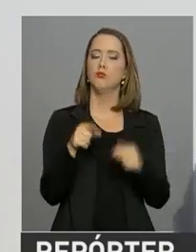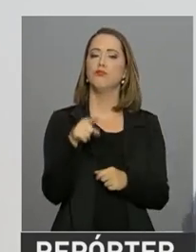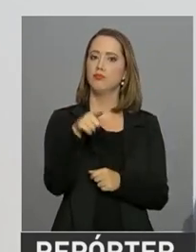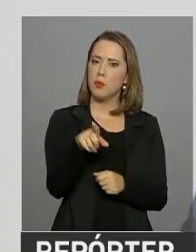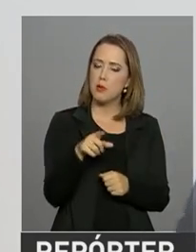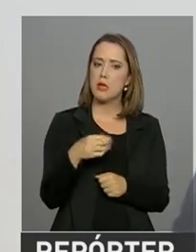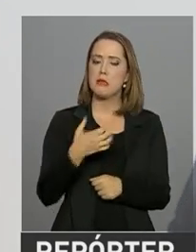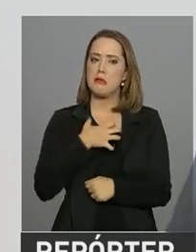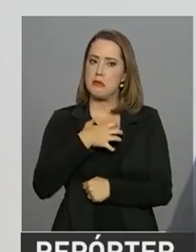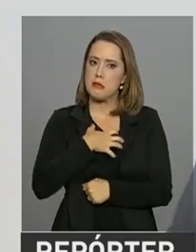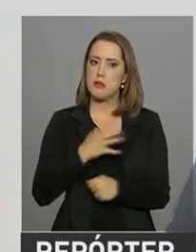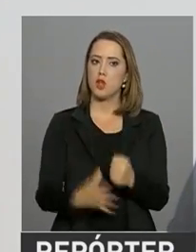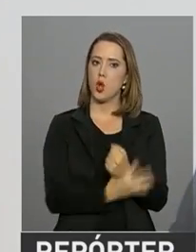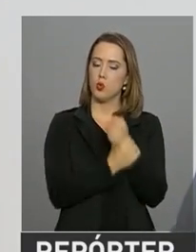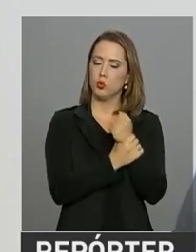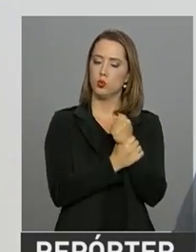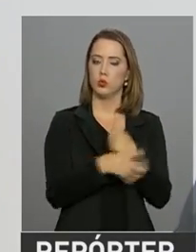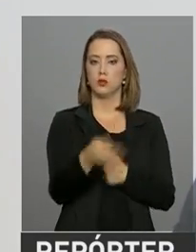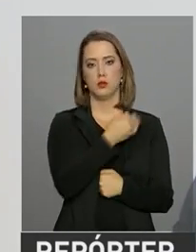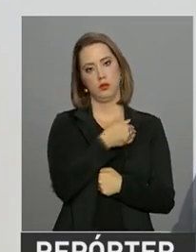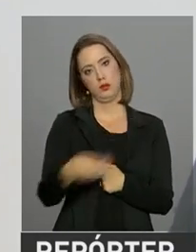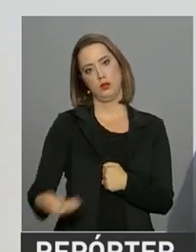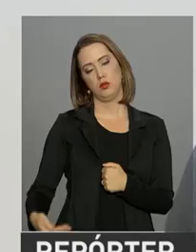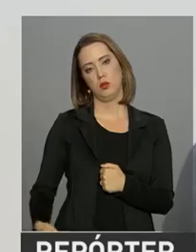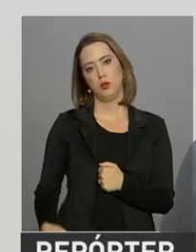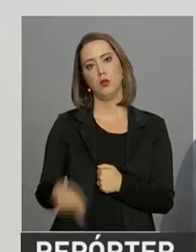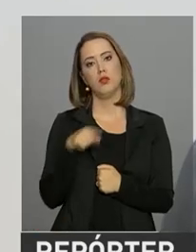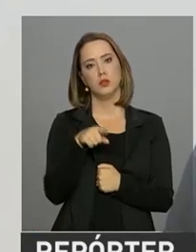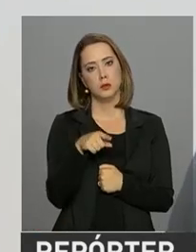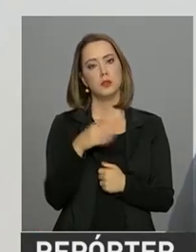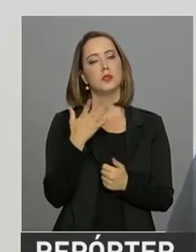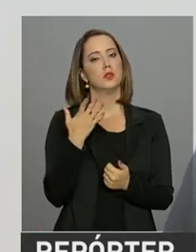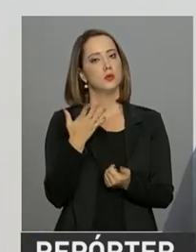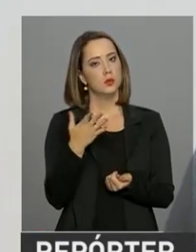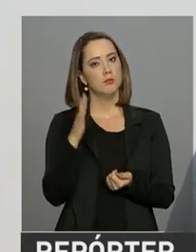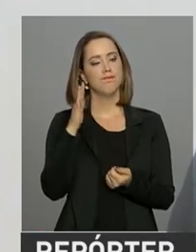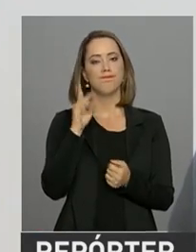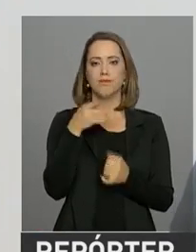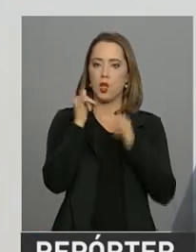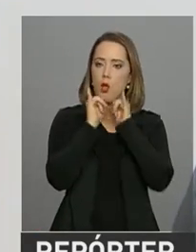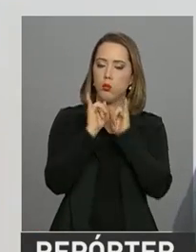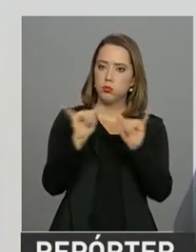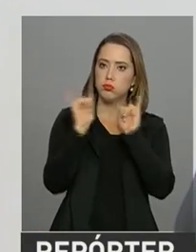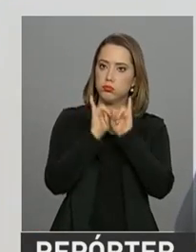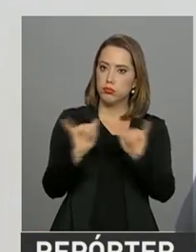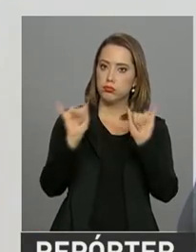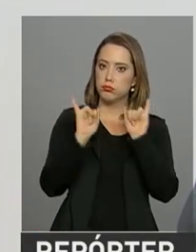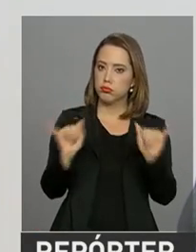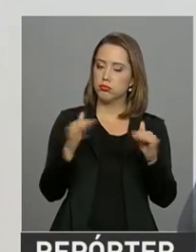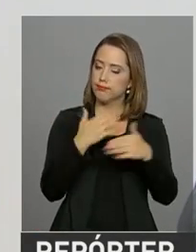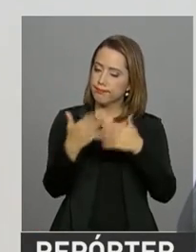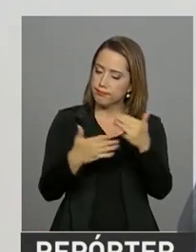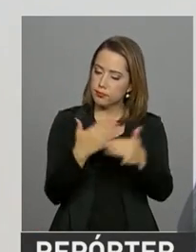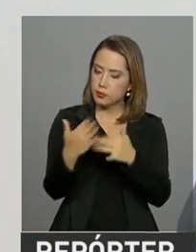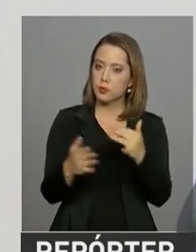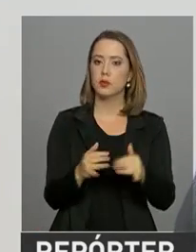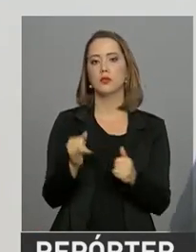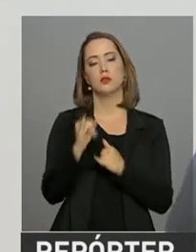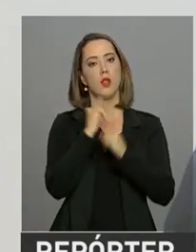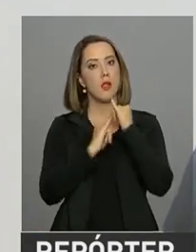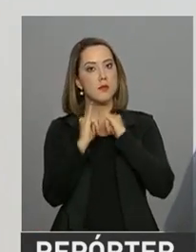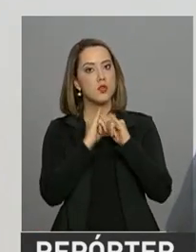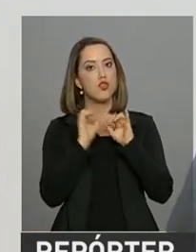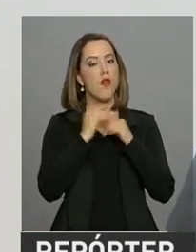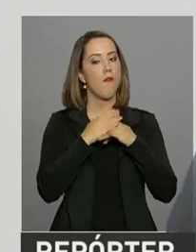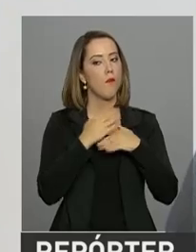segurança institucional para que ele possa também digamos veicular transmitir estas informações a